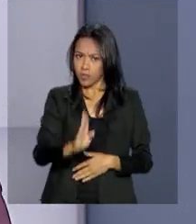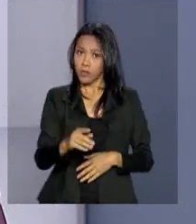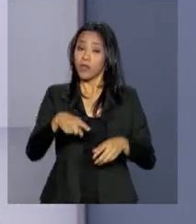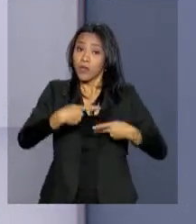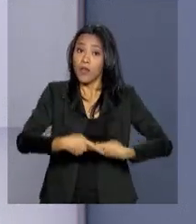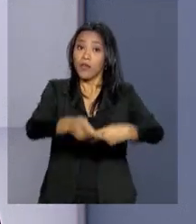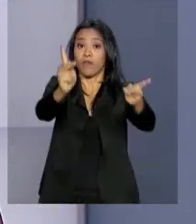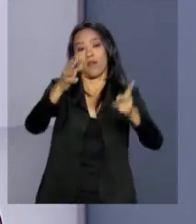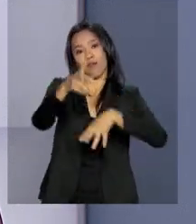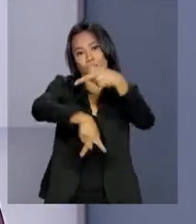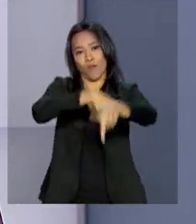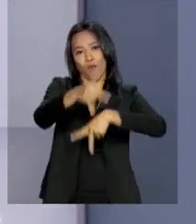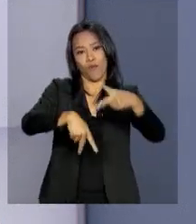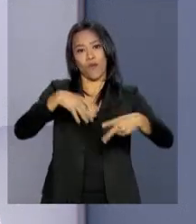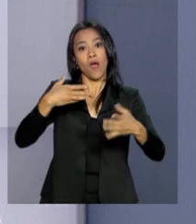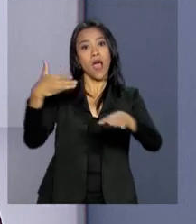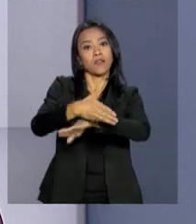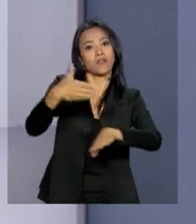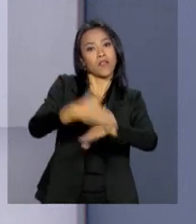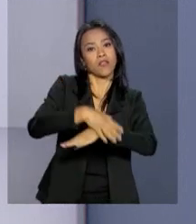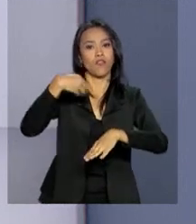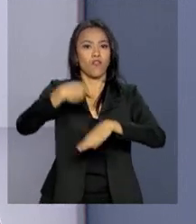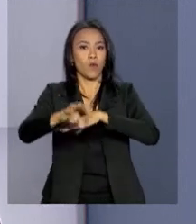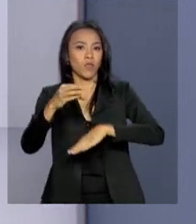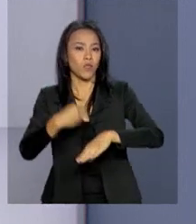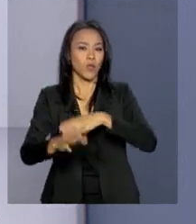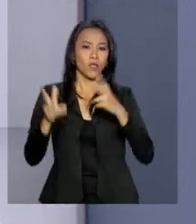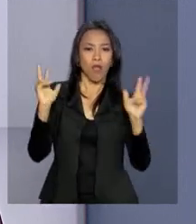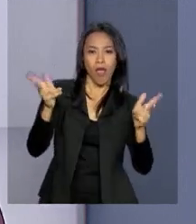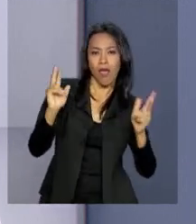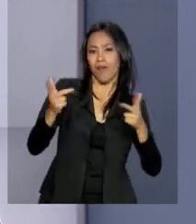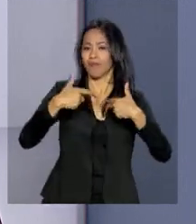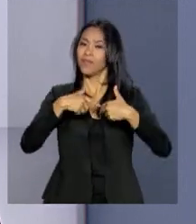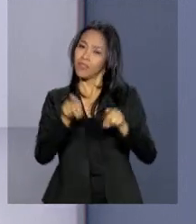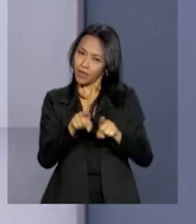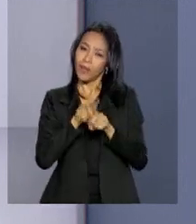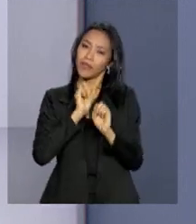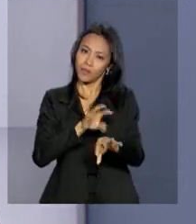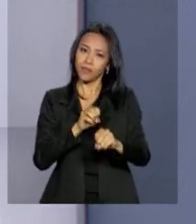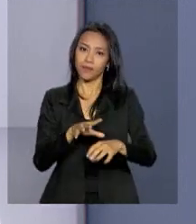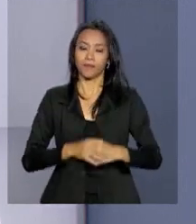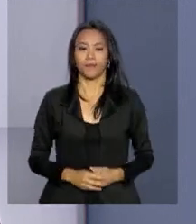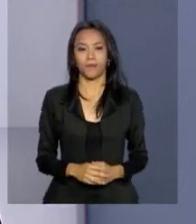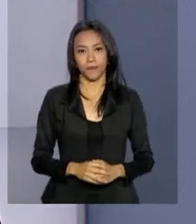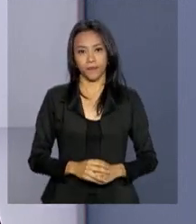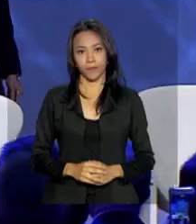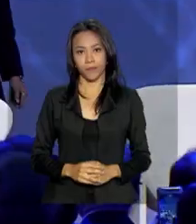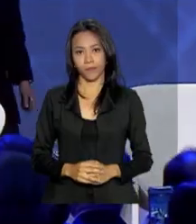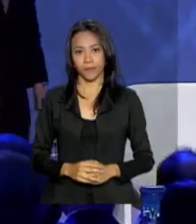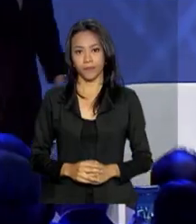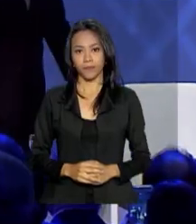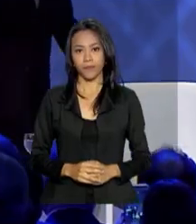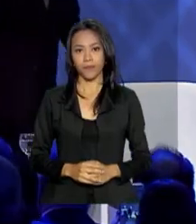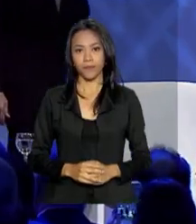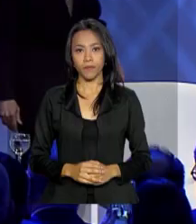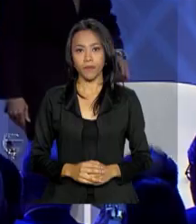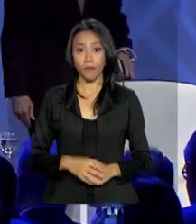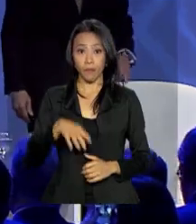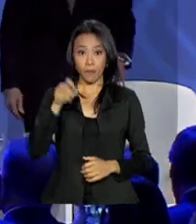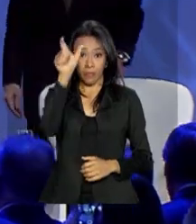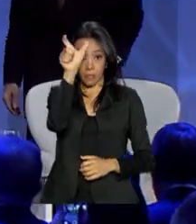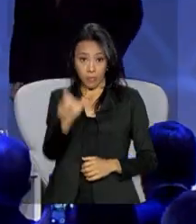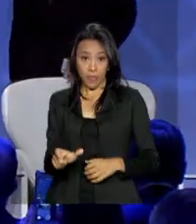levar à população o acesso à informação entretenimento e também à educação o